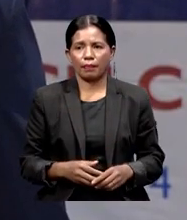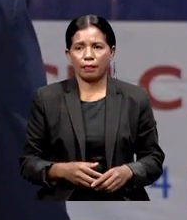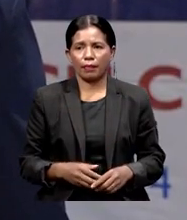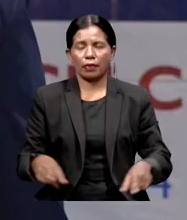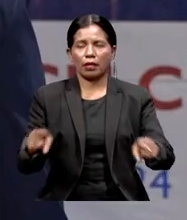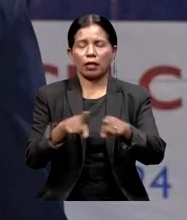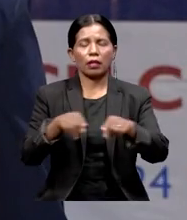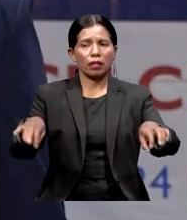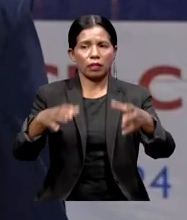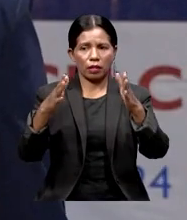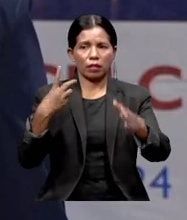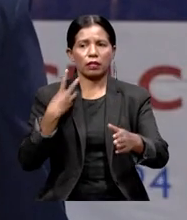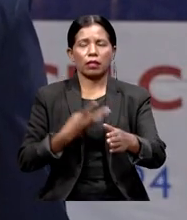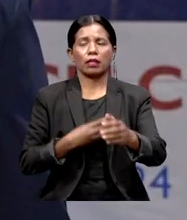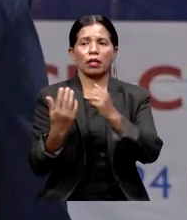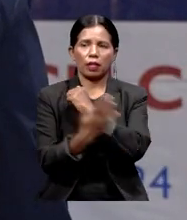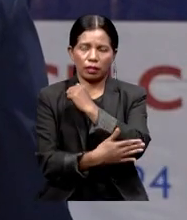nesse sistema e a itinerai.